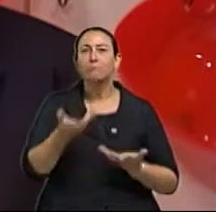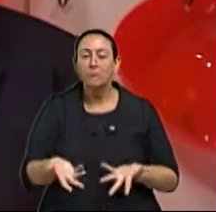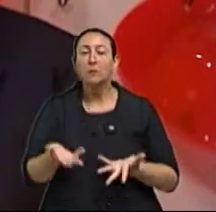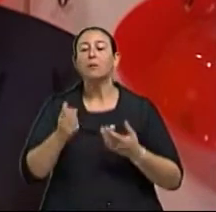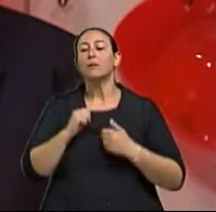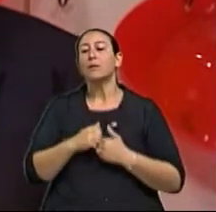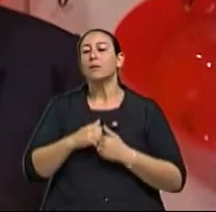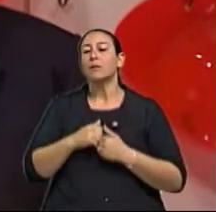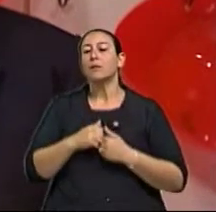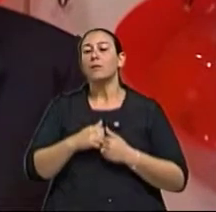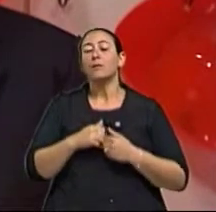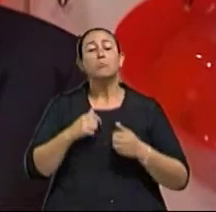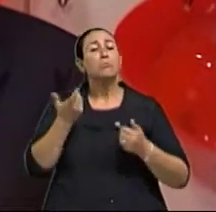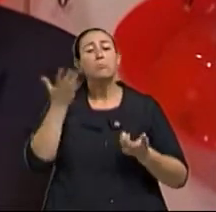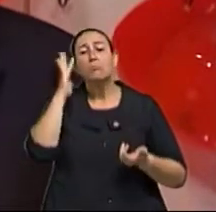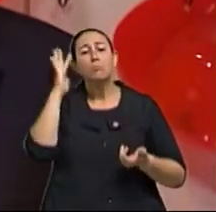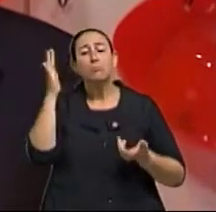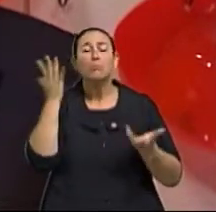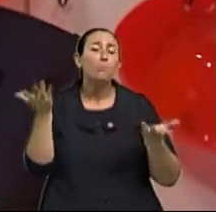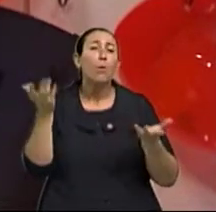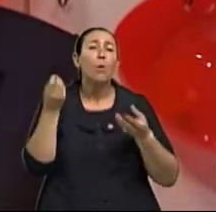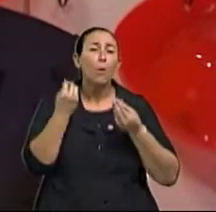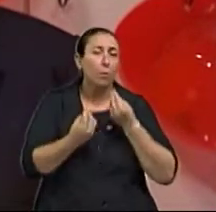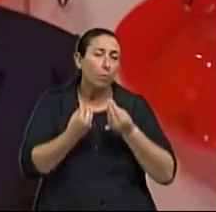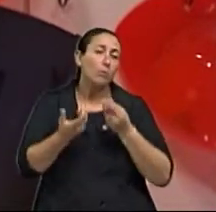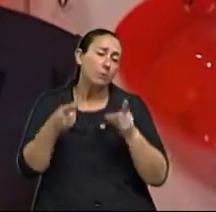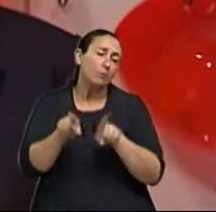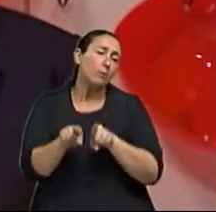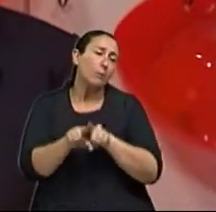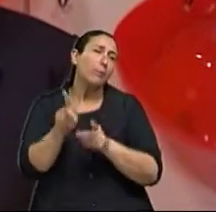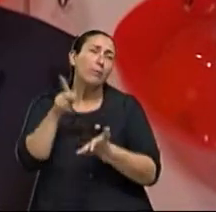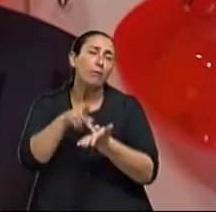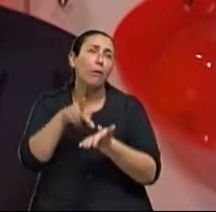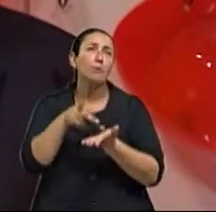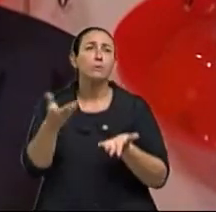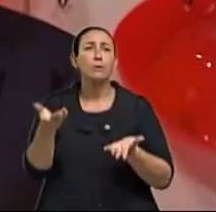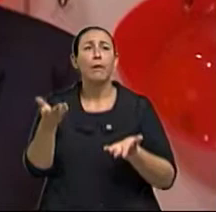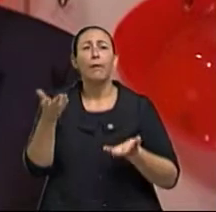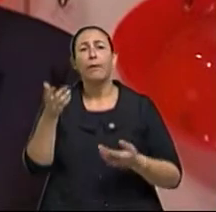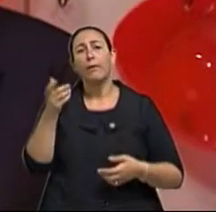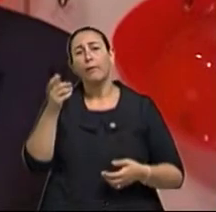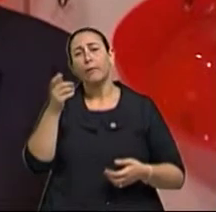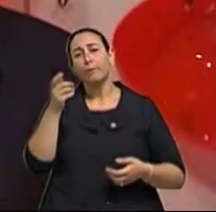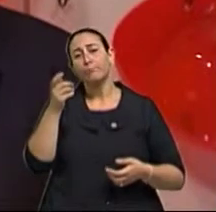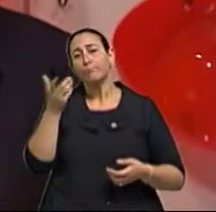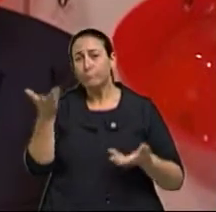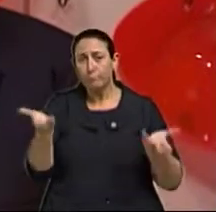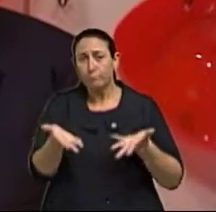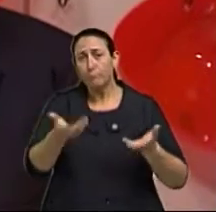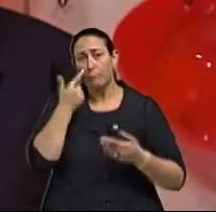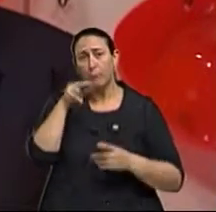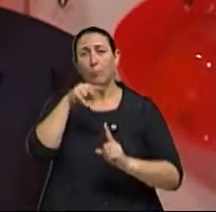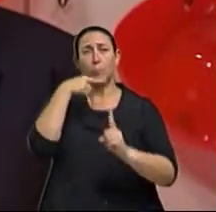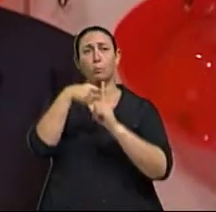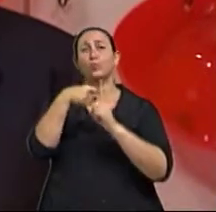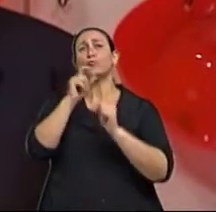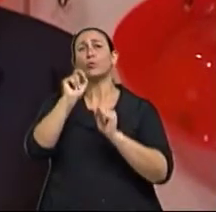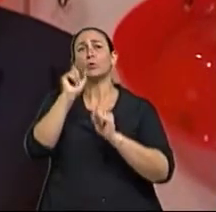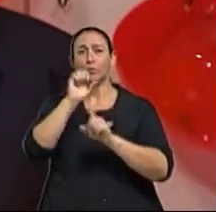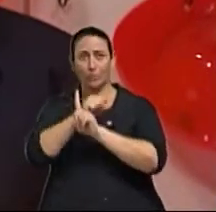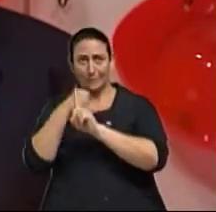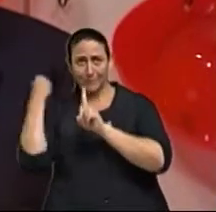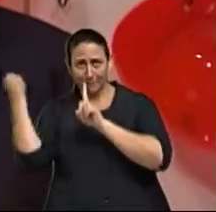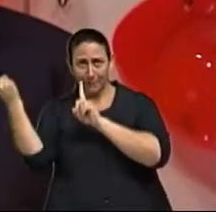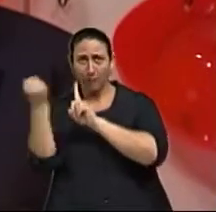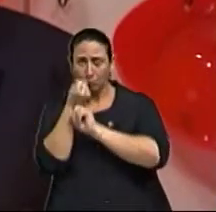né, no futuro. E, naturalmente, também com a questão... O que é extremamente positivo para a sociedade,